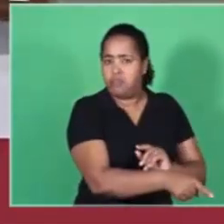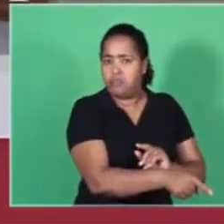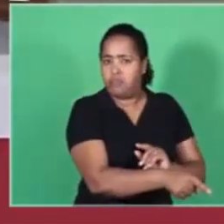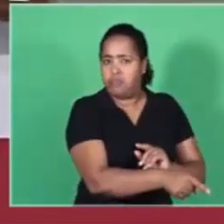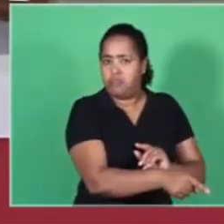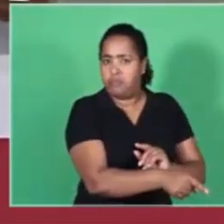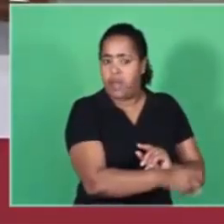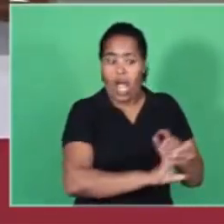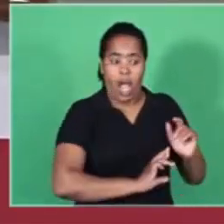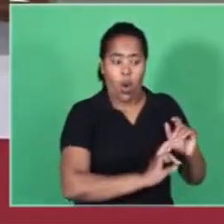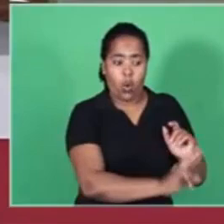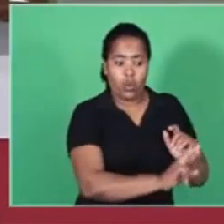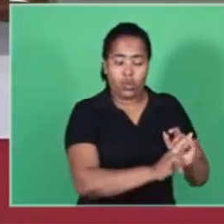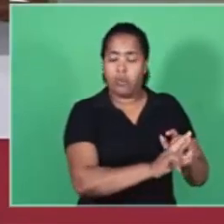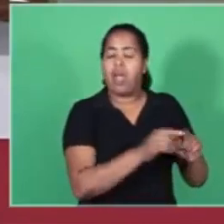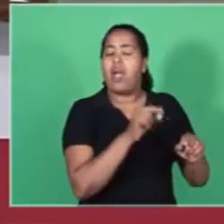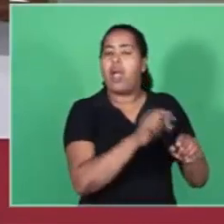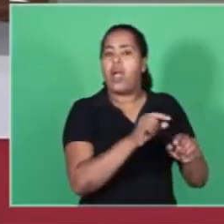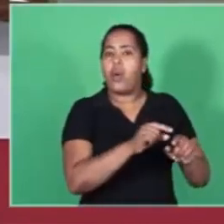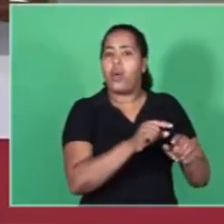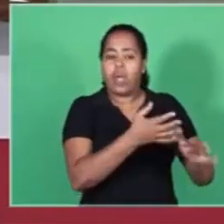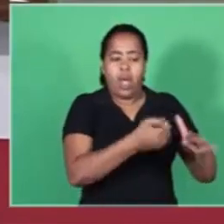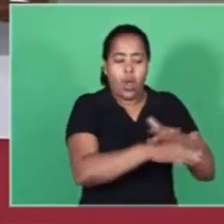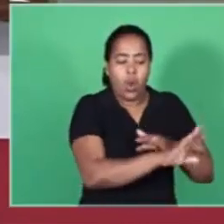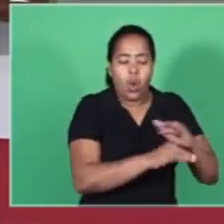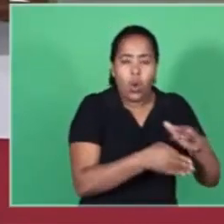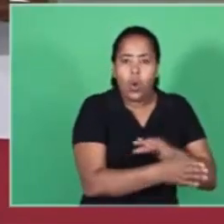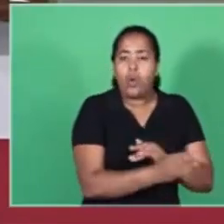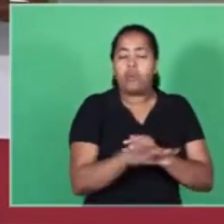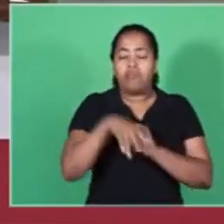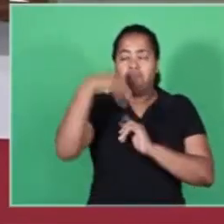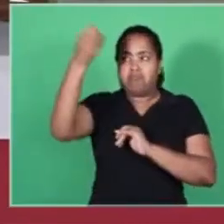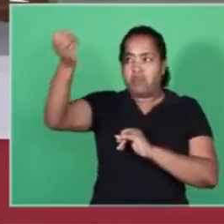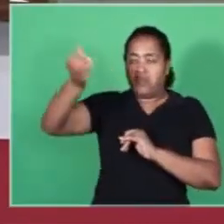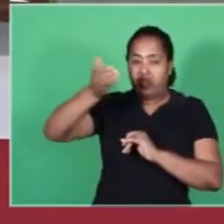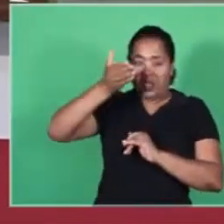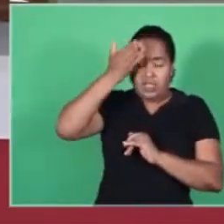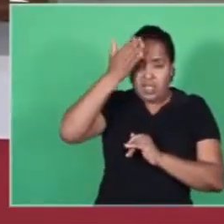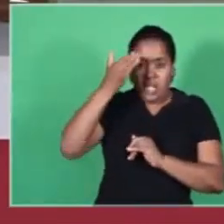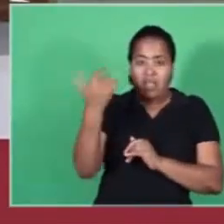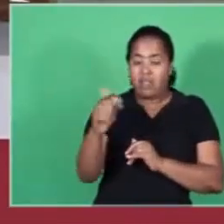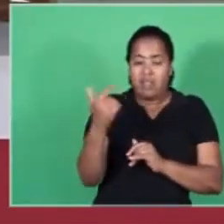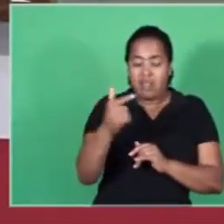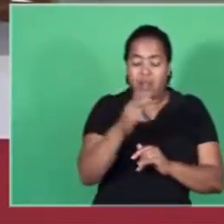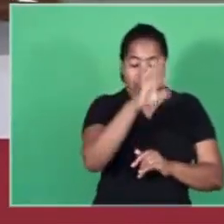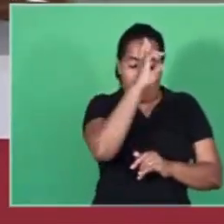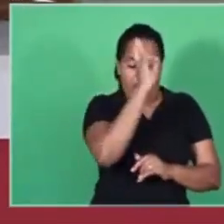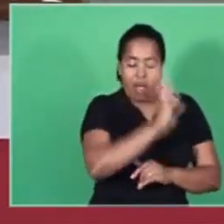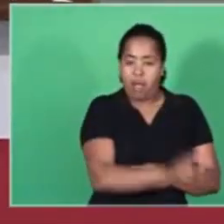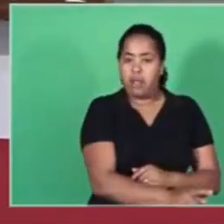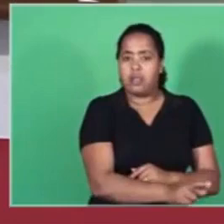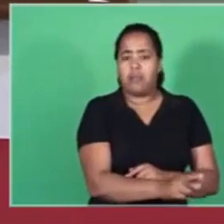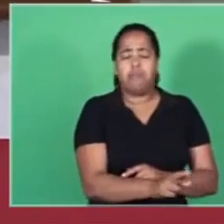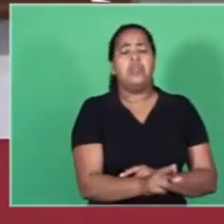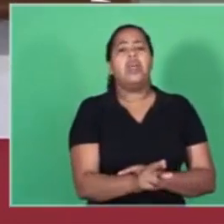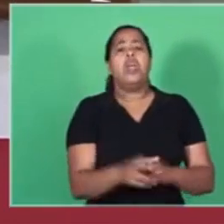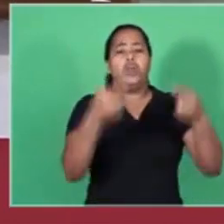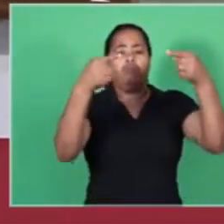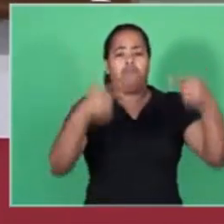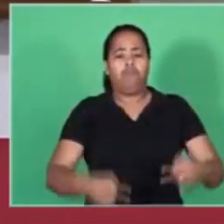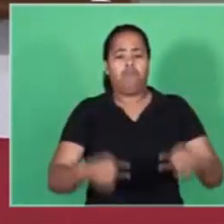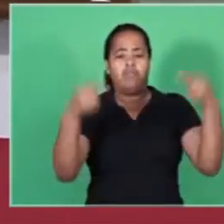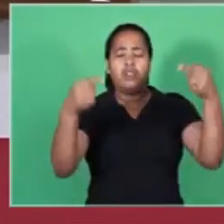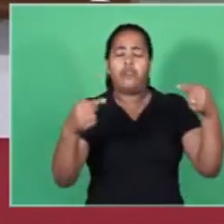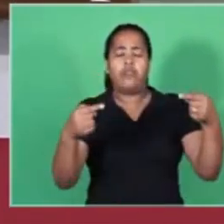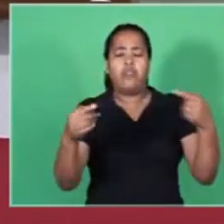Dogmática não é revelação. Não existe teologia sem dogmática. E eu desafio aqui em qualquer lugar no Brasil que está